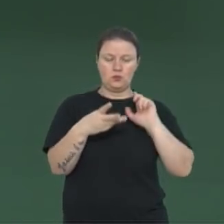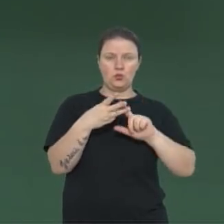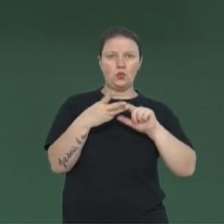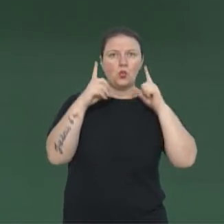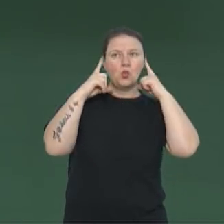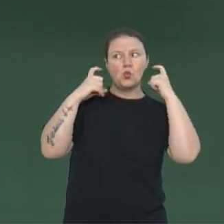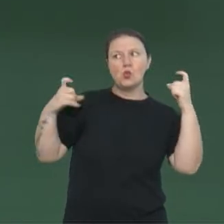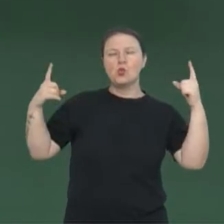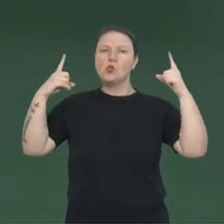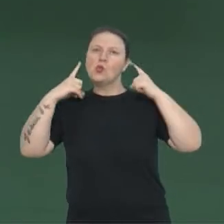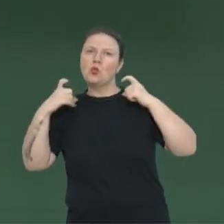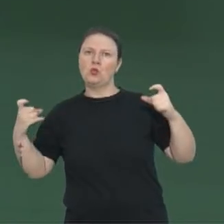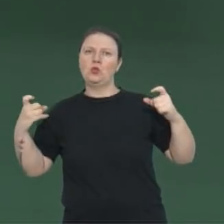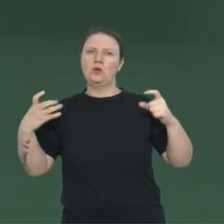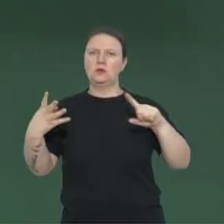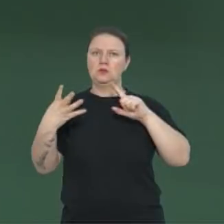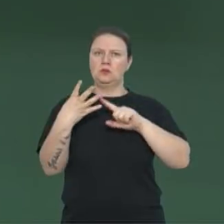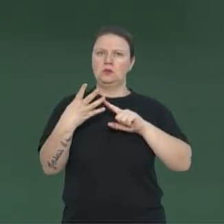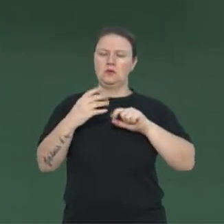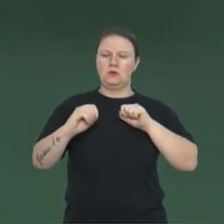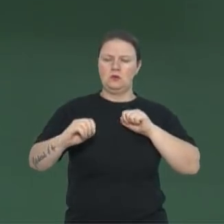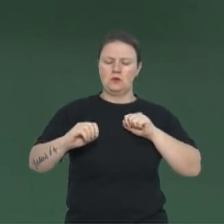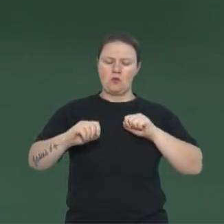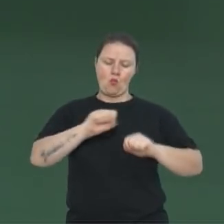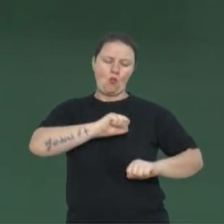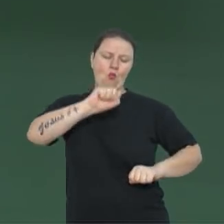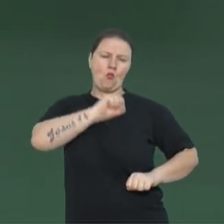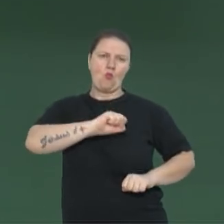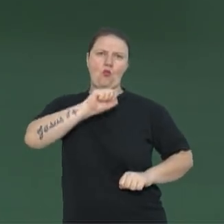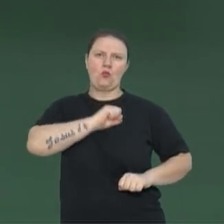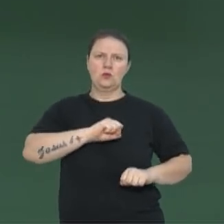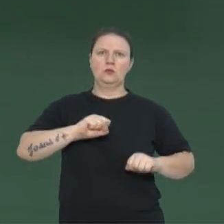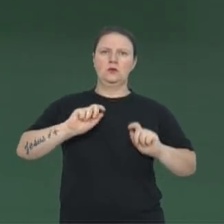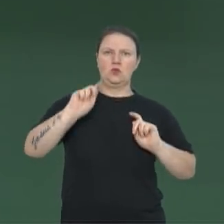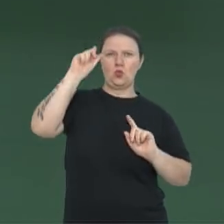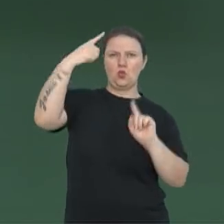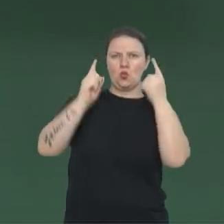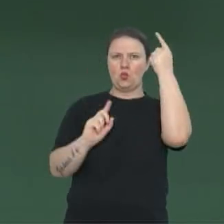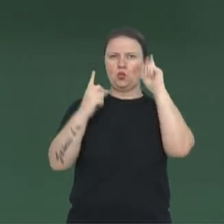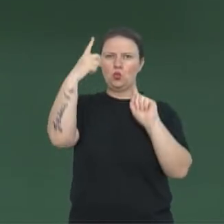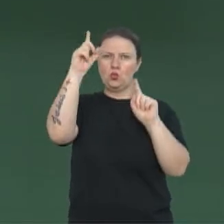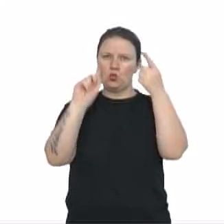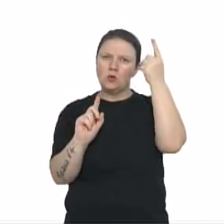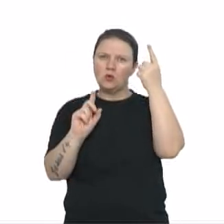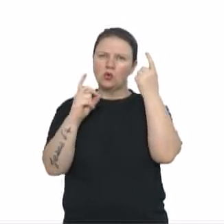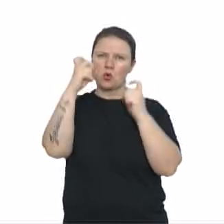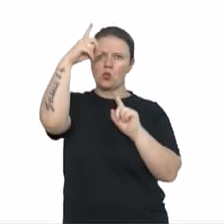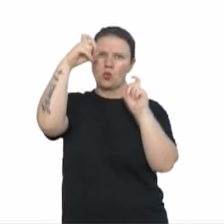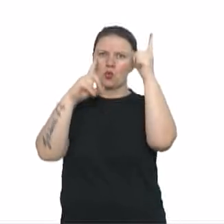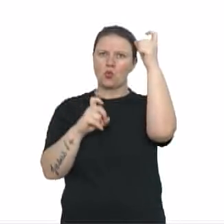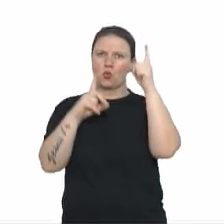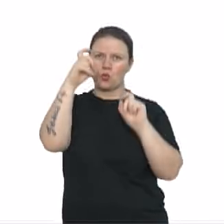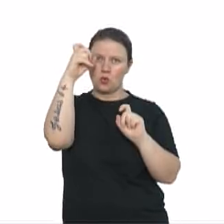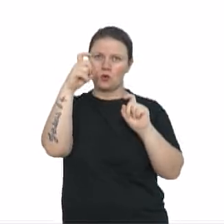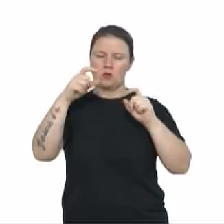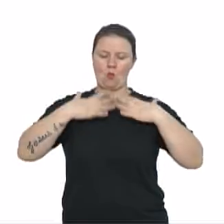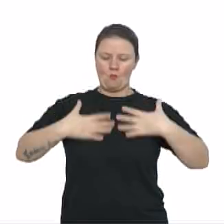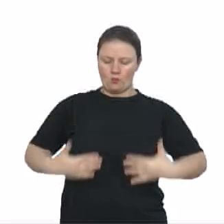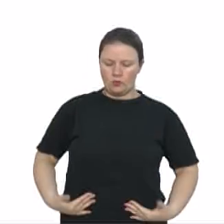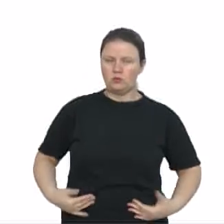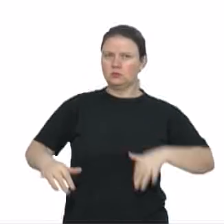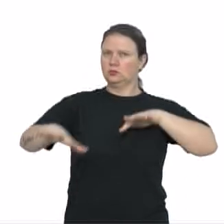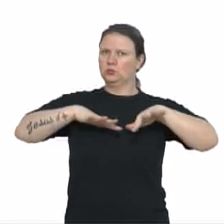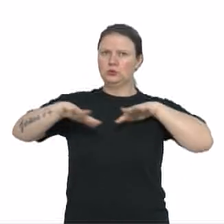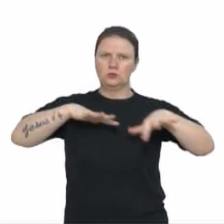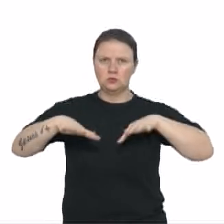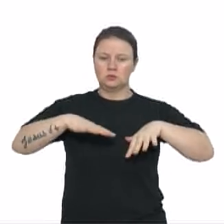som, dos ritmos, do gesto, da postura, do movimento,